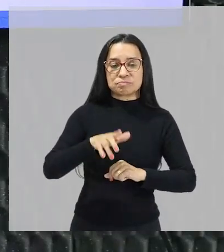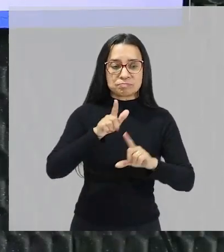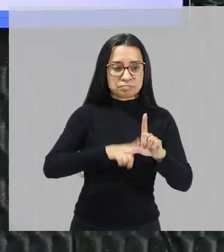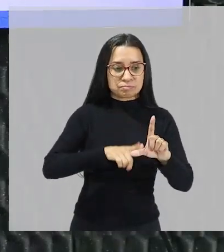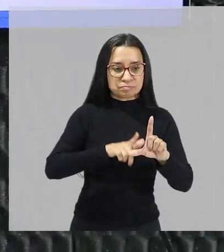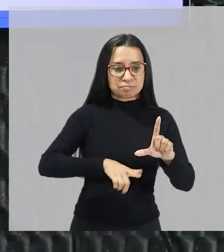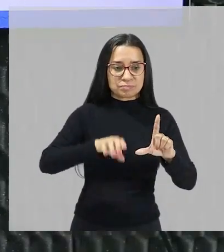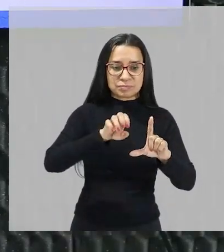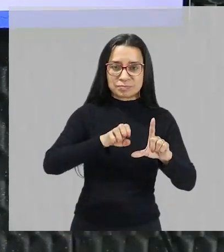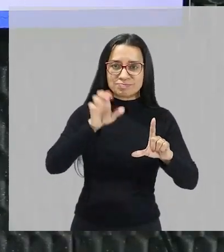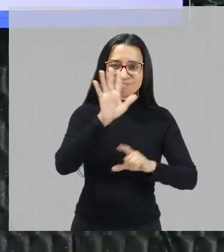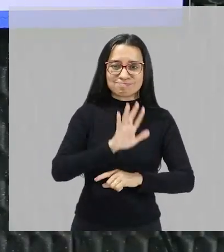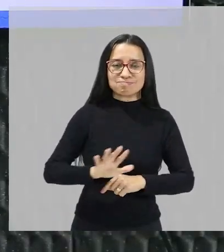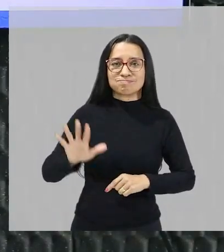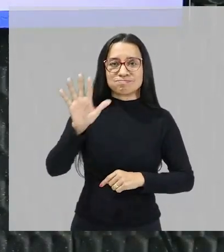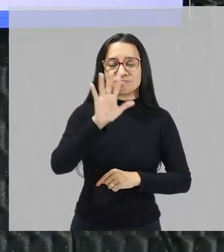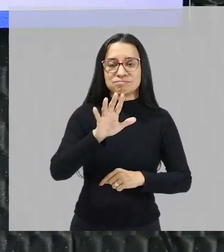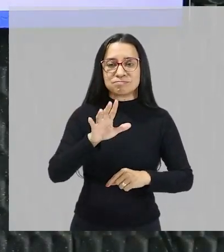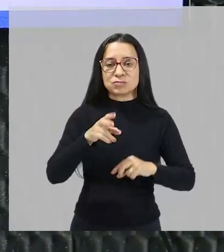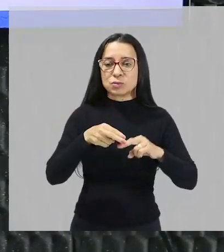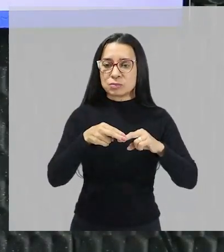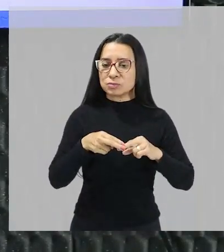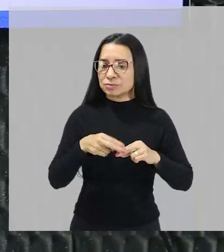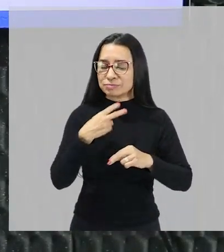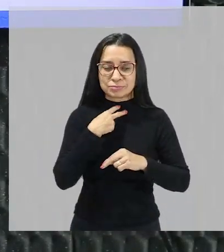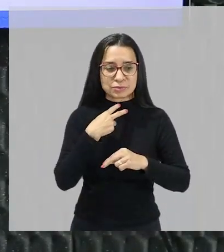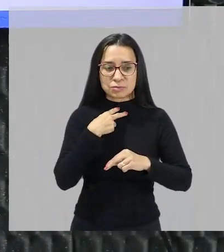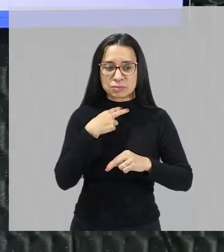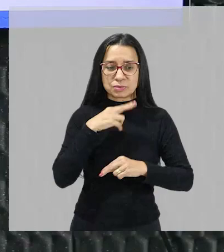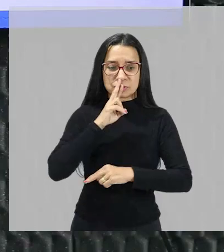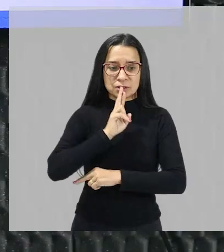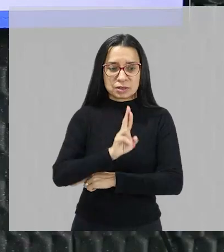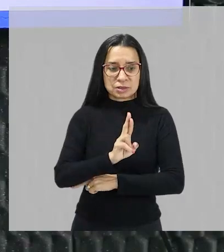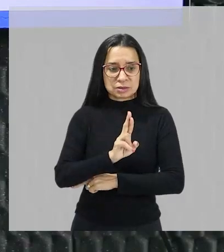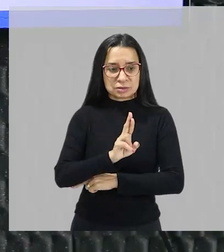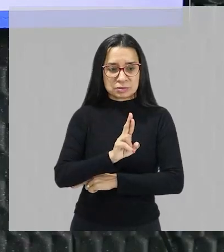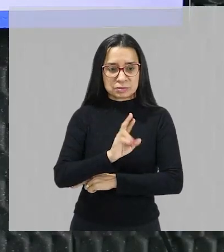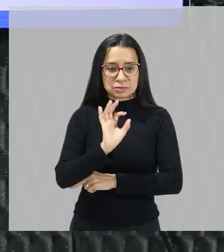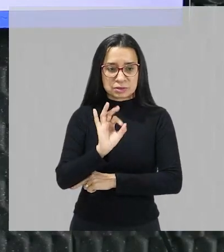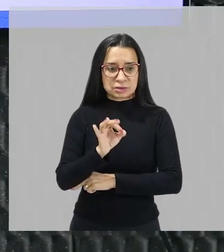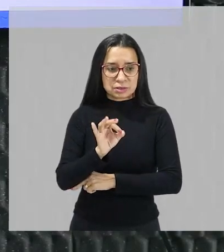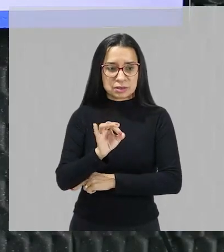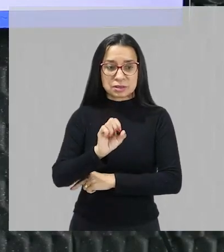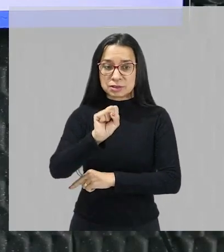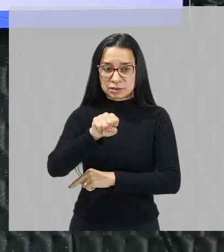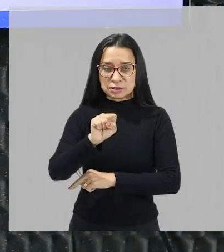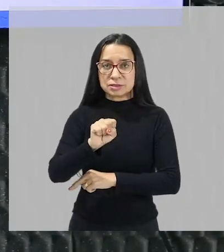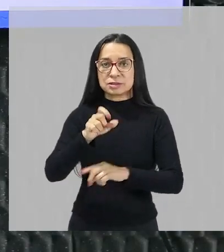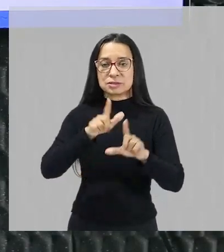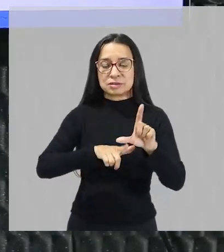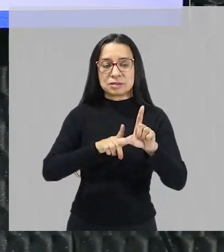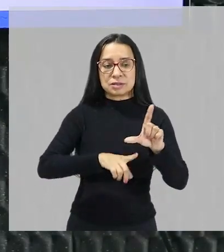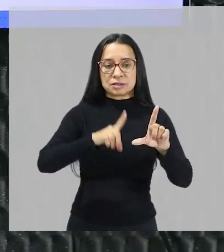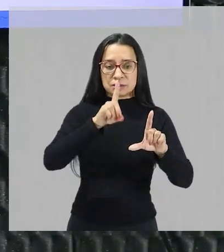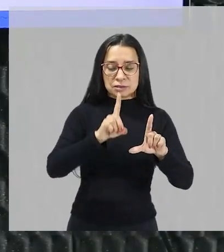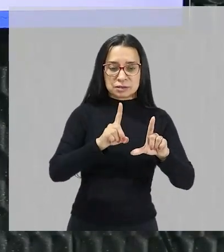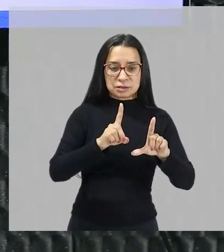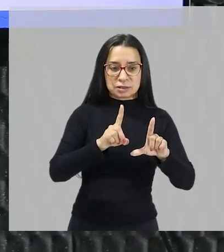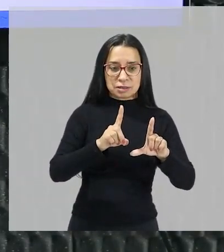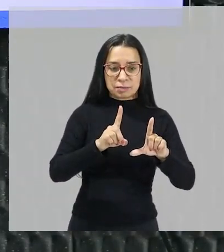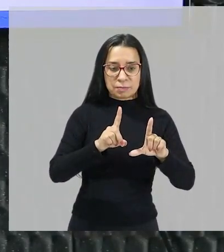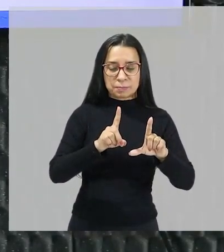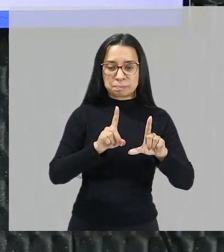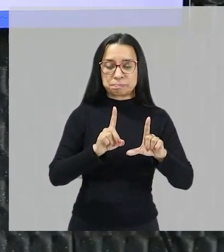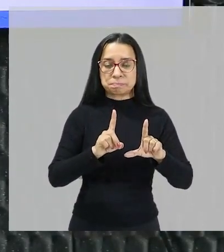muito generalista, por isso que ela não pode ser a nossa opção correta. A gente marca a letra D de dado, compor